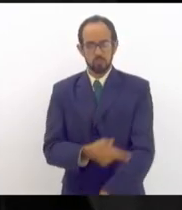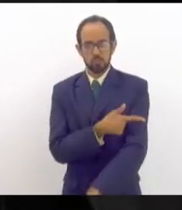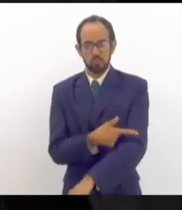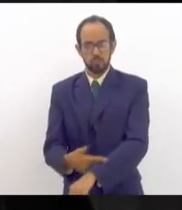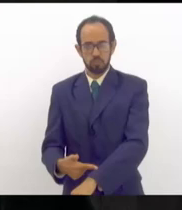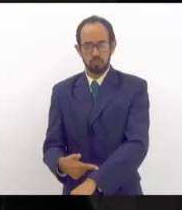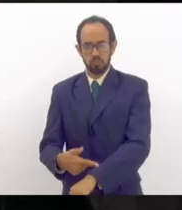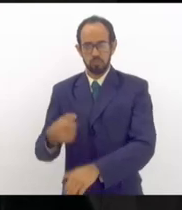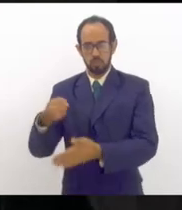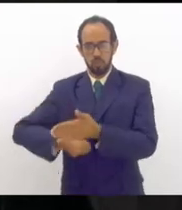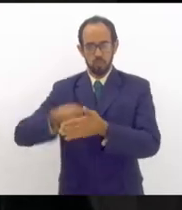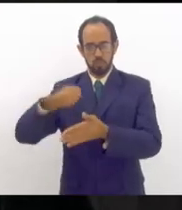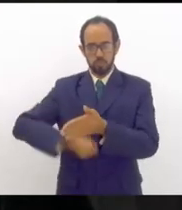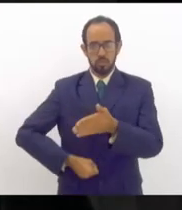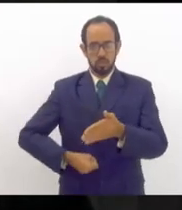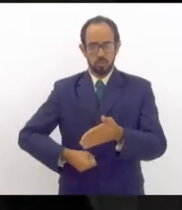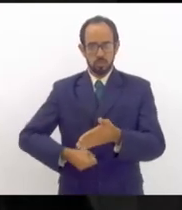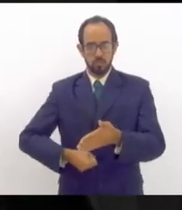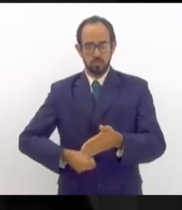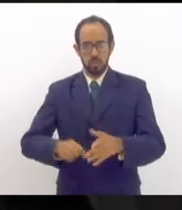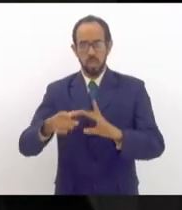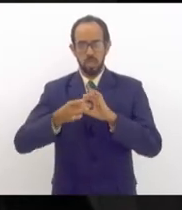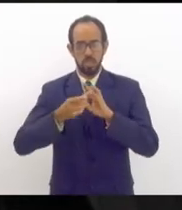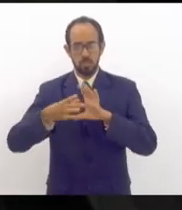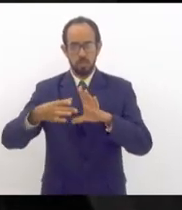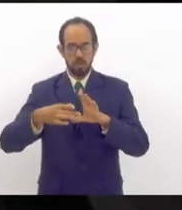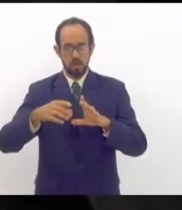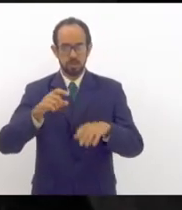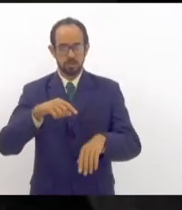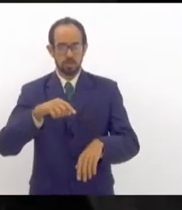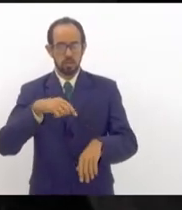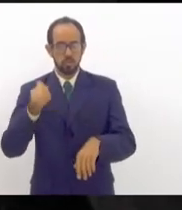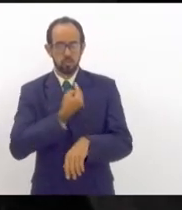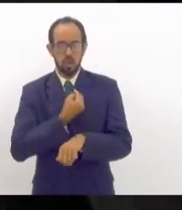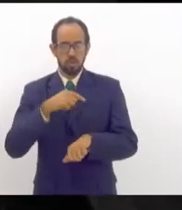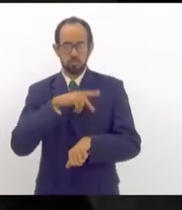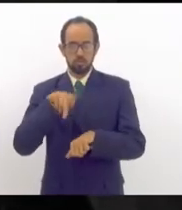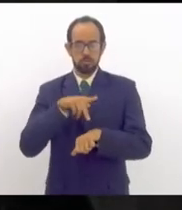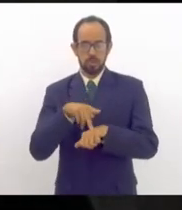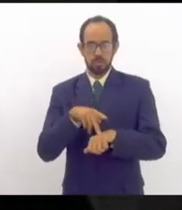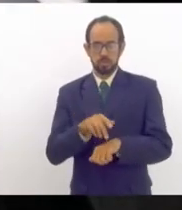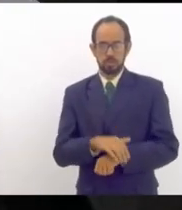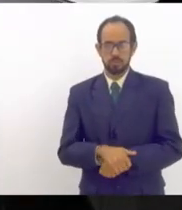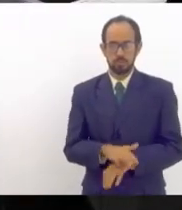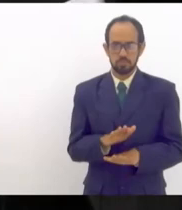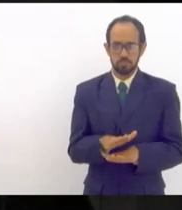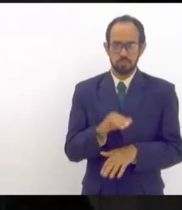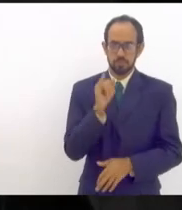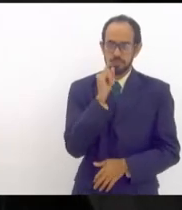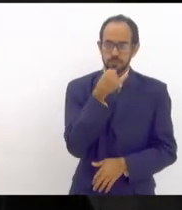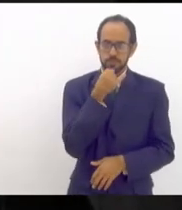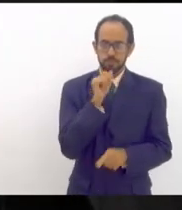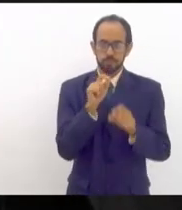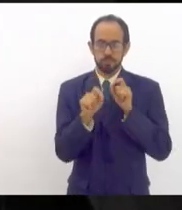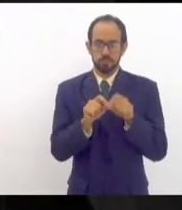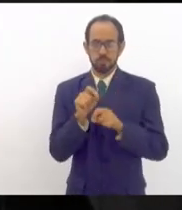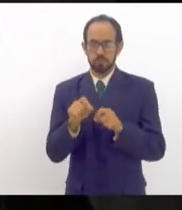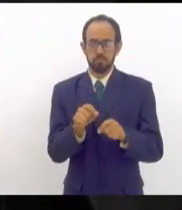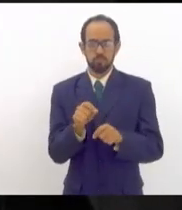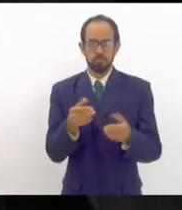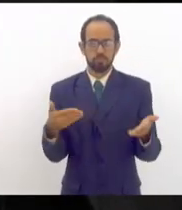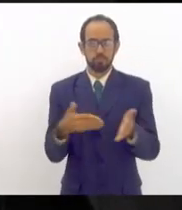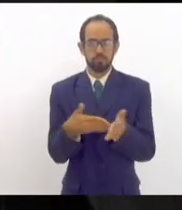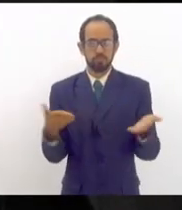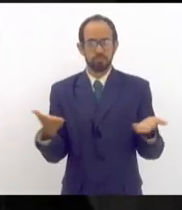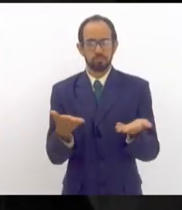lutando pela democracia nesse país mas infelizmente até agora não vi